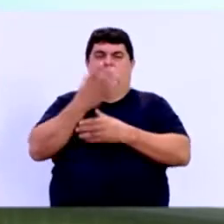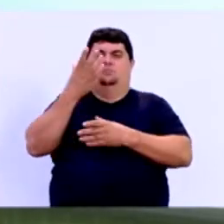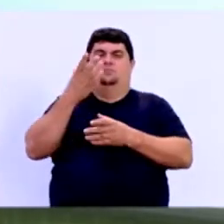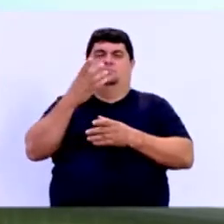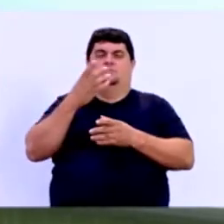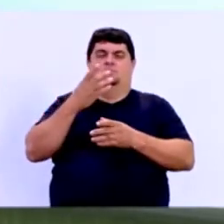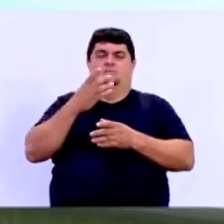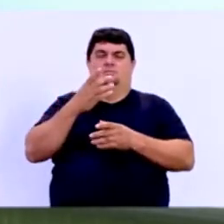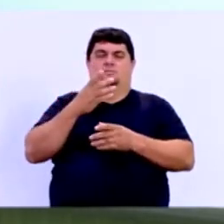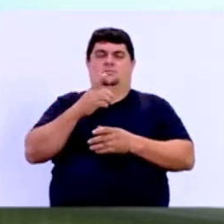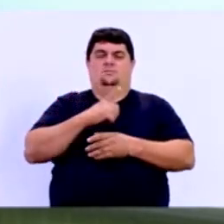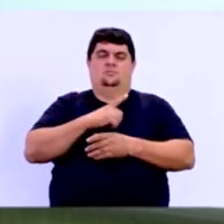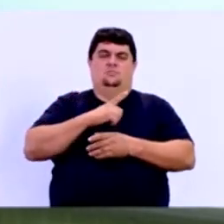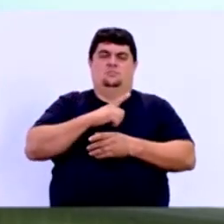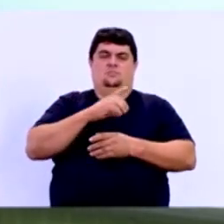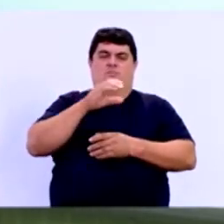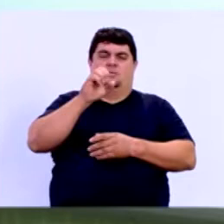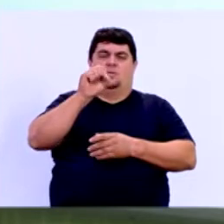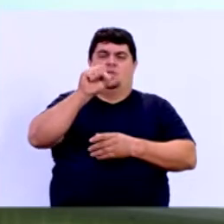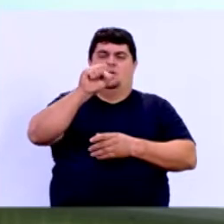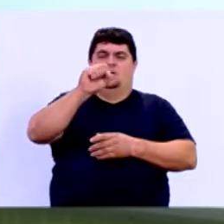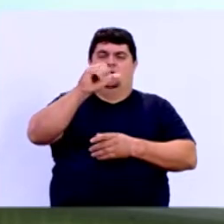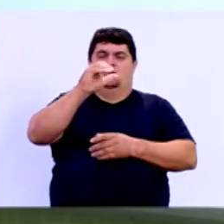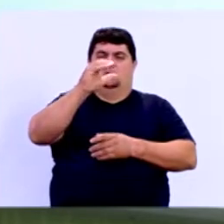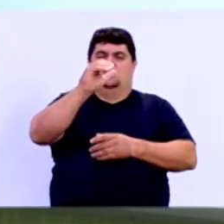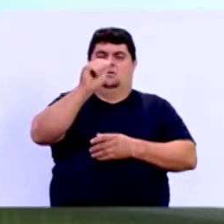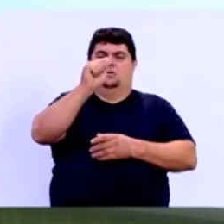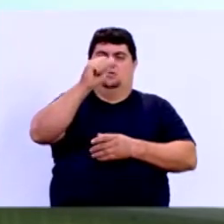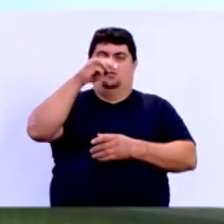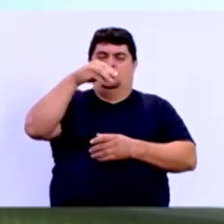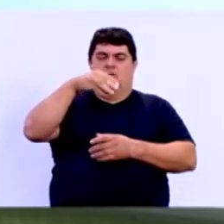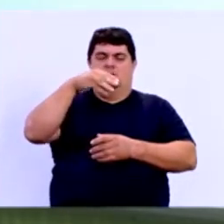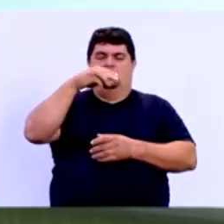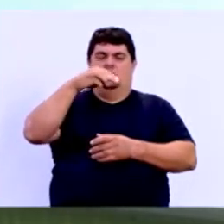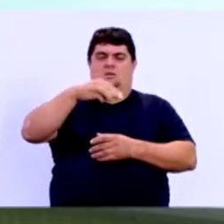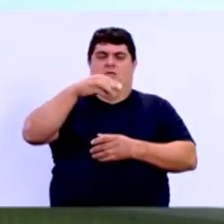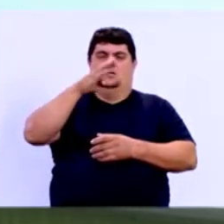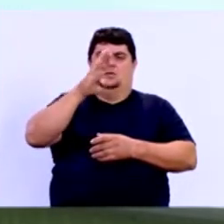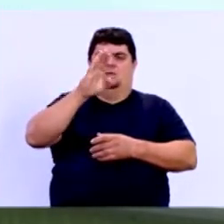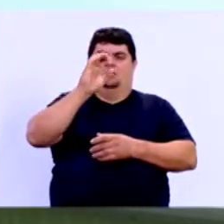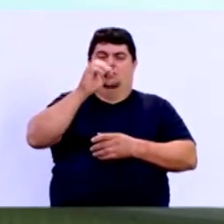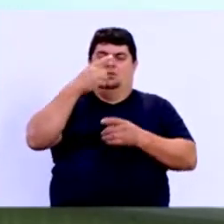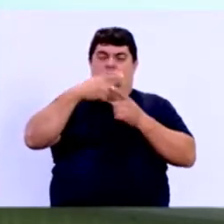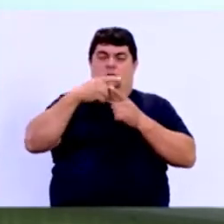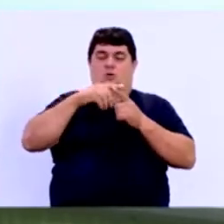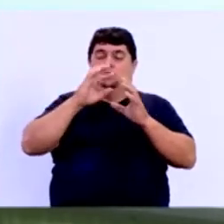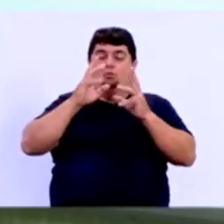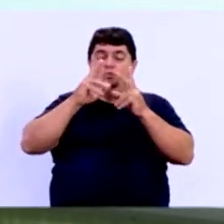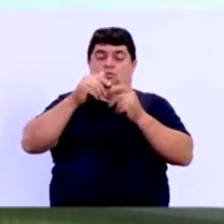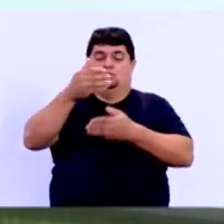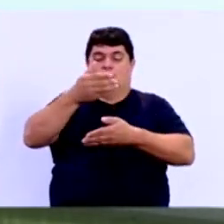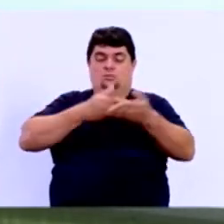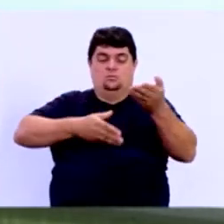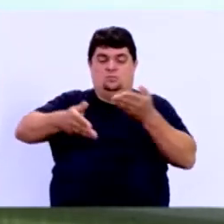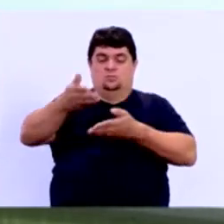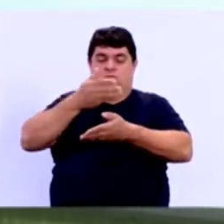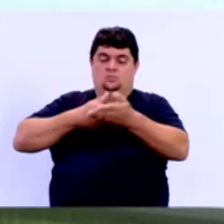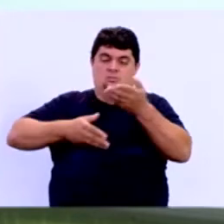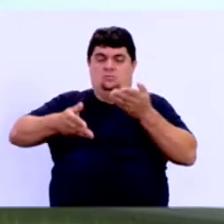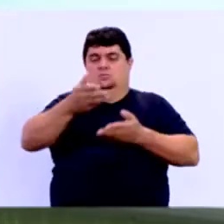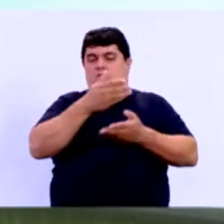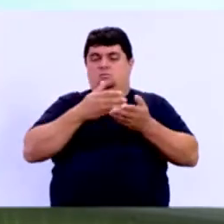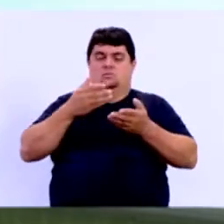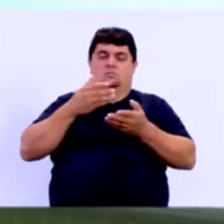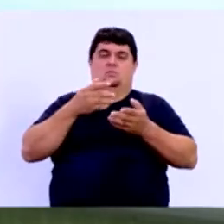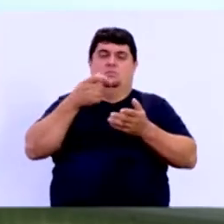e evoluiu para o escambo, do escambo evoluiu para um comércio, onde as pessoas te dão produtos e serviços e você paga com